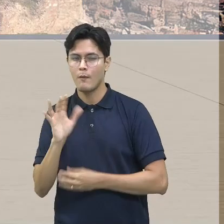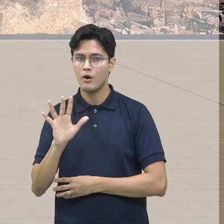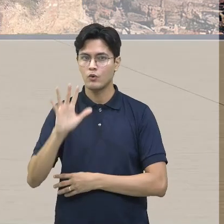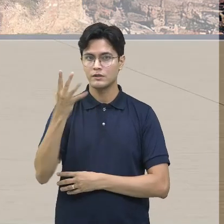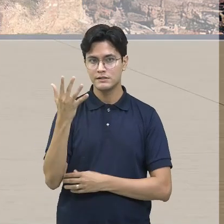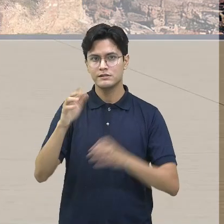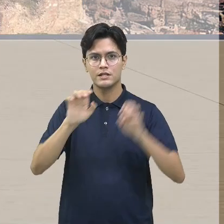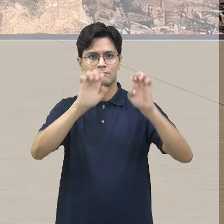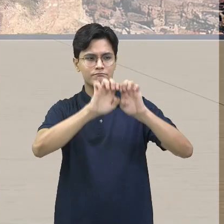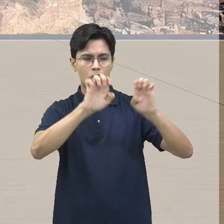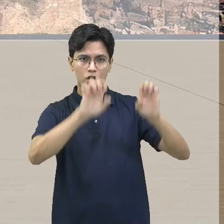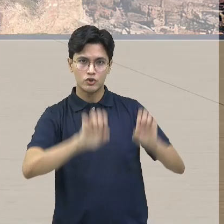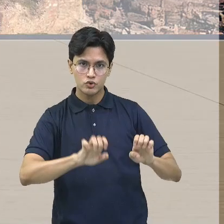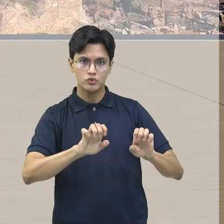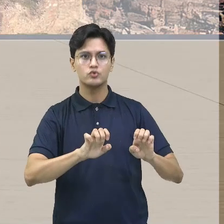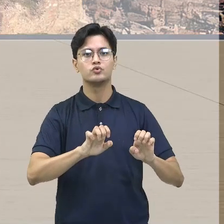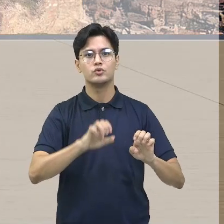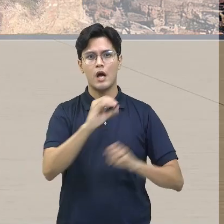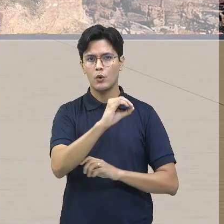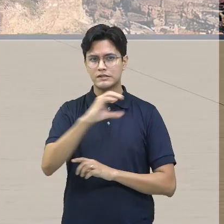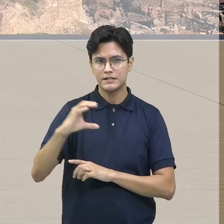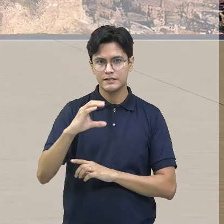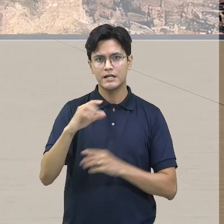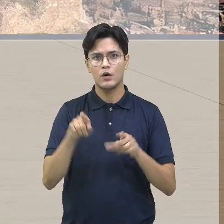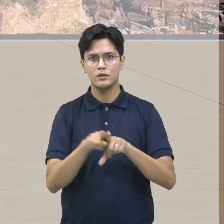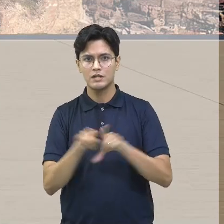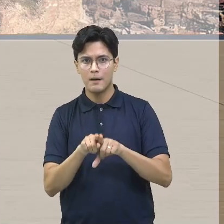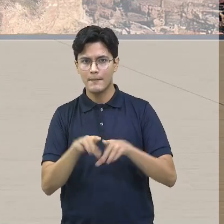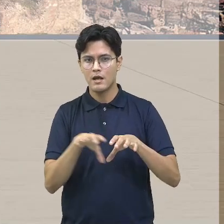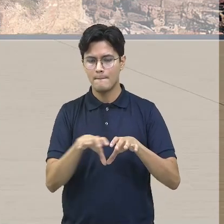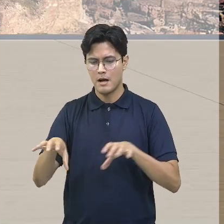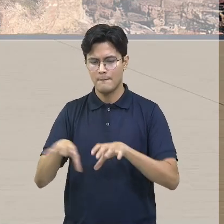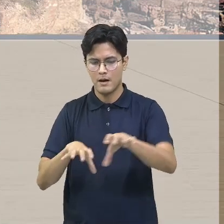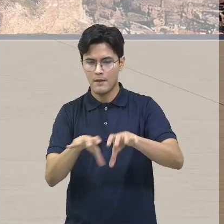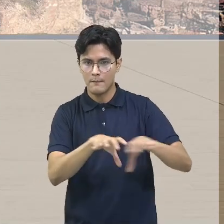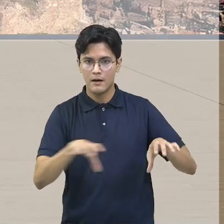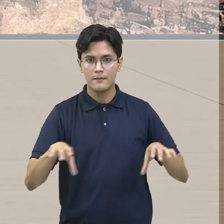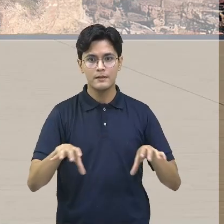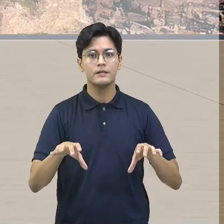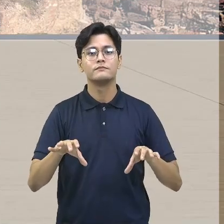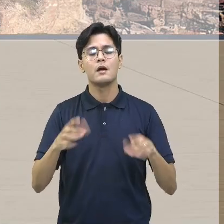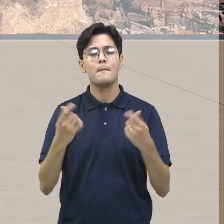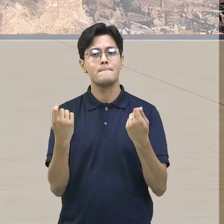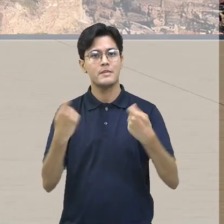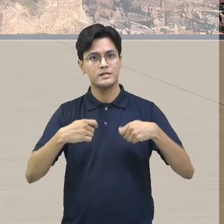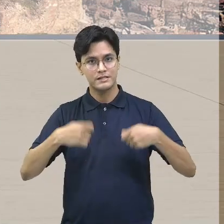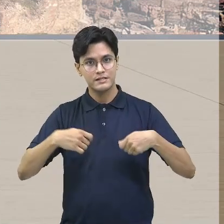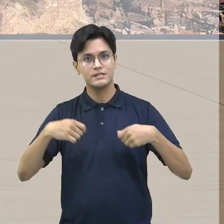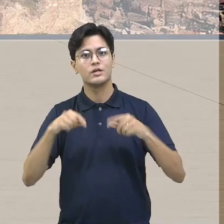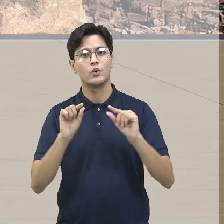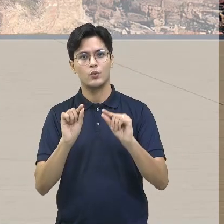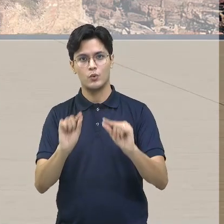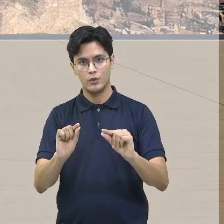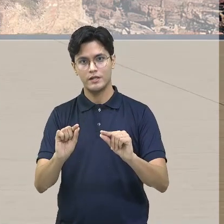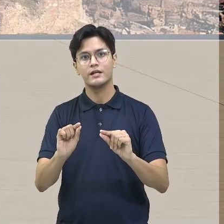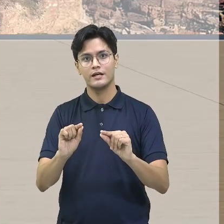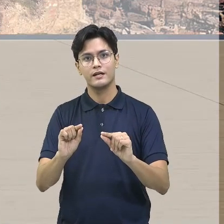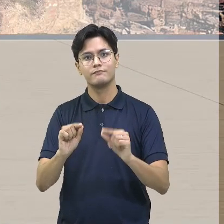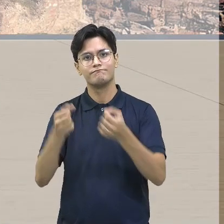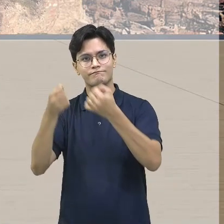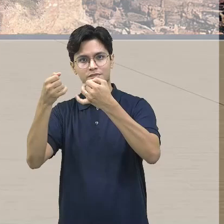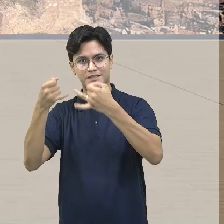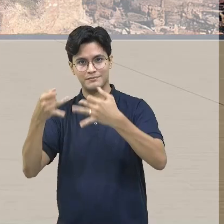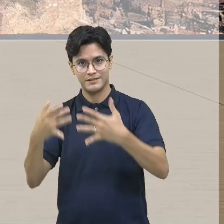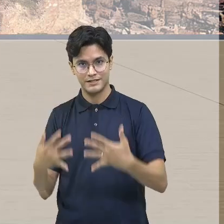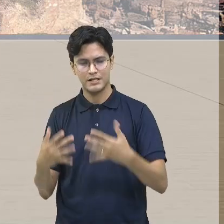estruturação do Ocidente, não temos como não falar do Império